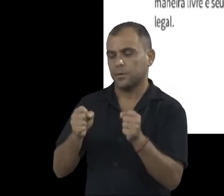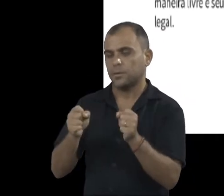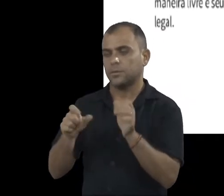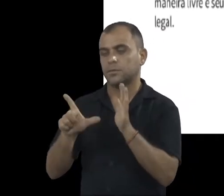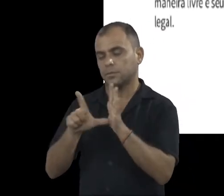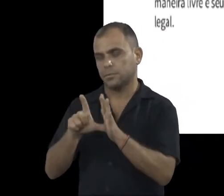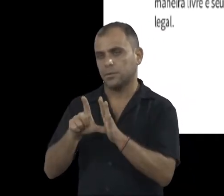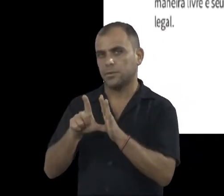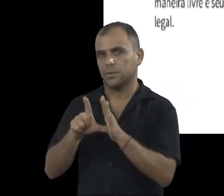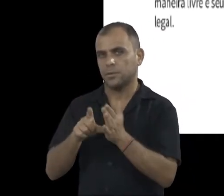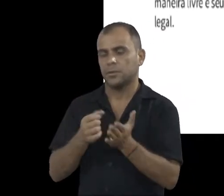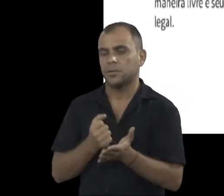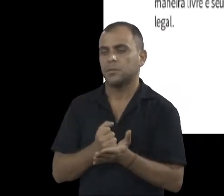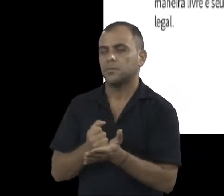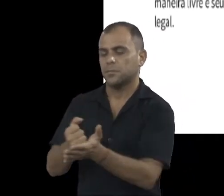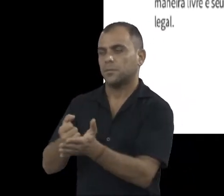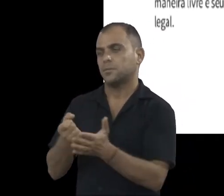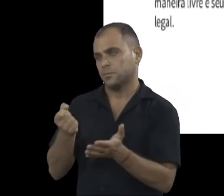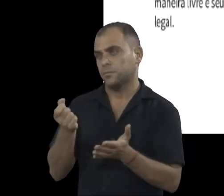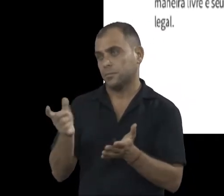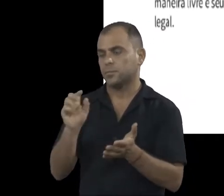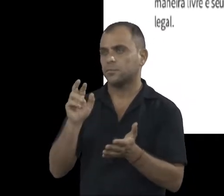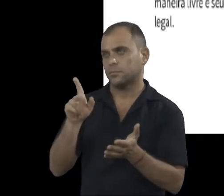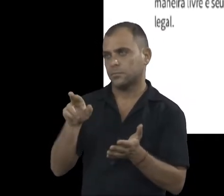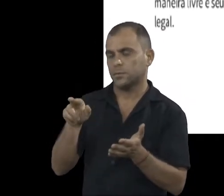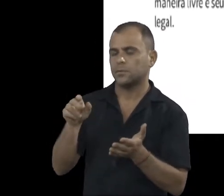lei, e tem as drogas